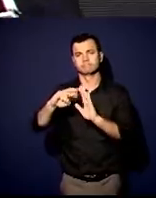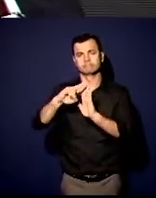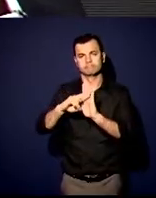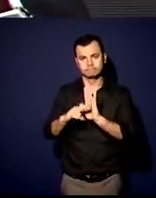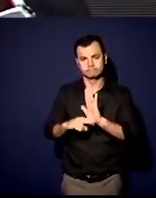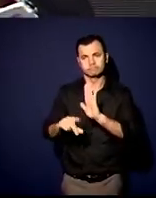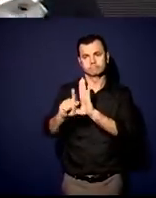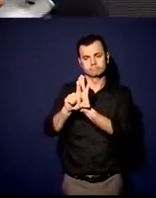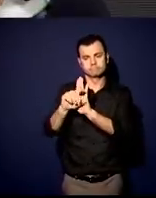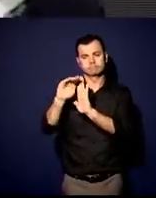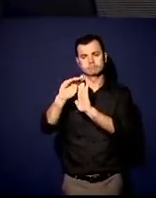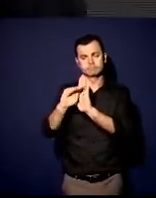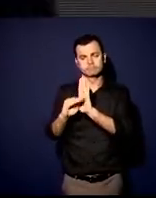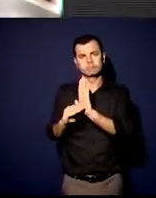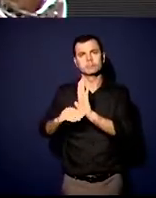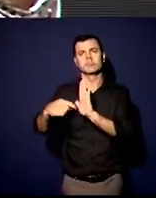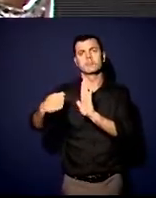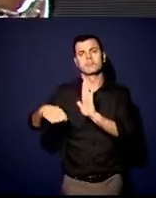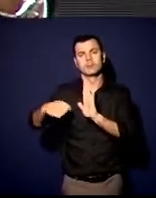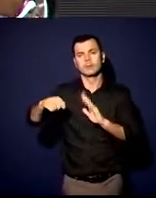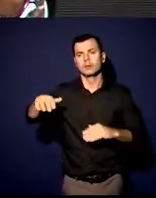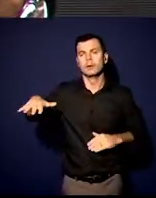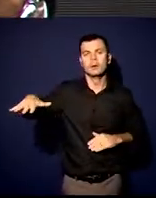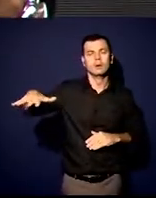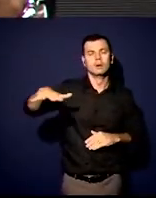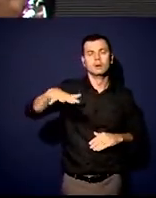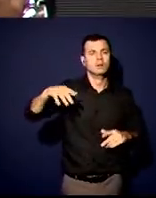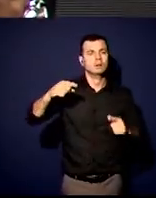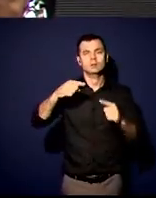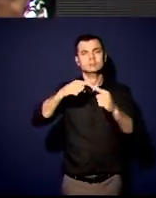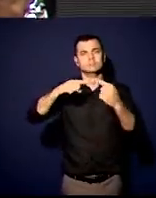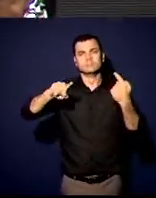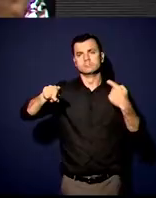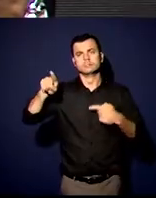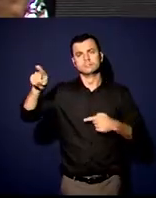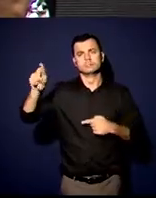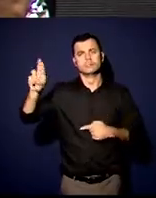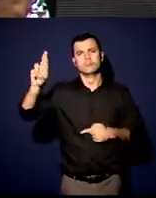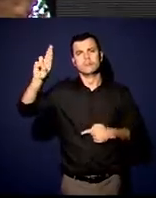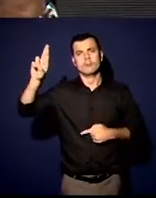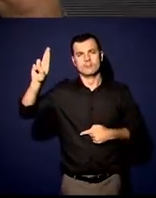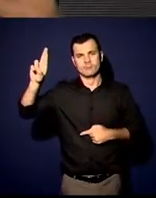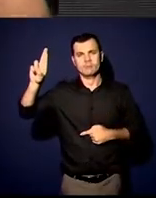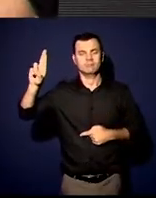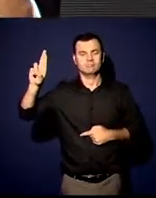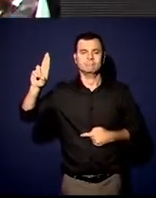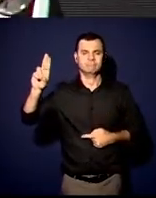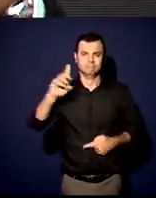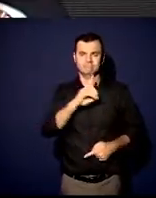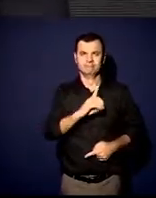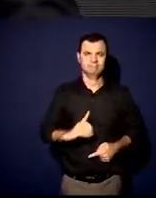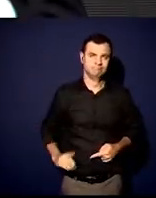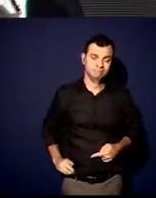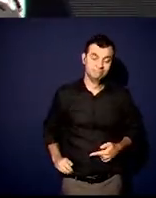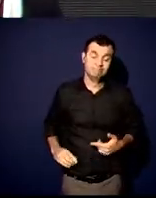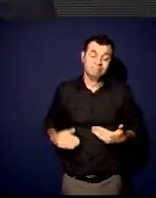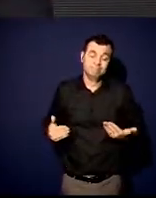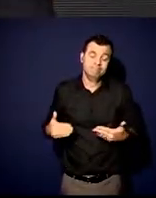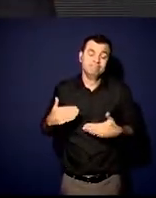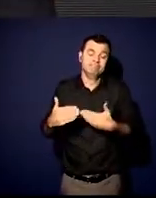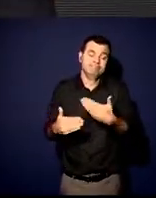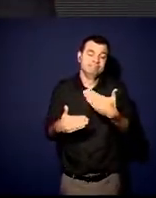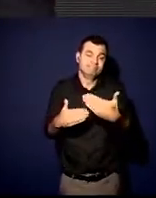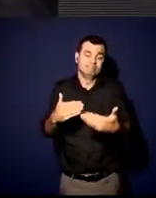muitas vezes totalmente desconforme com a vontade do legislador e passivamente e as coisas vão